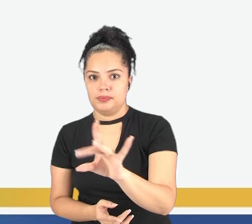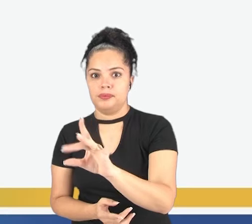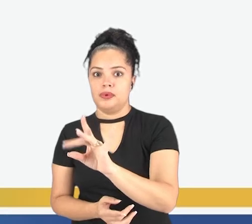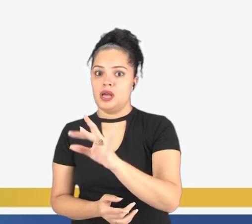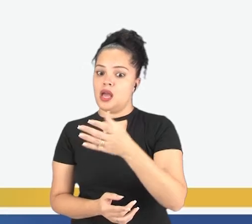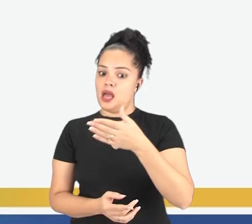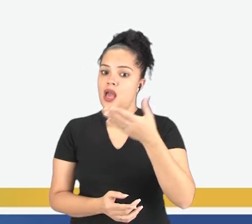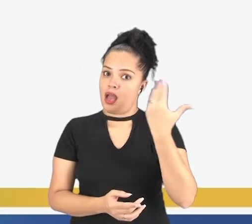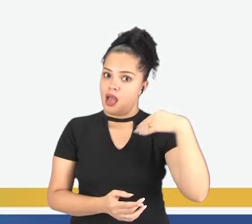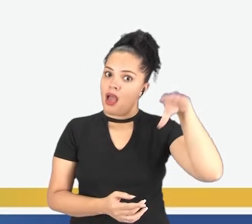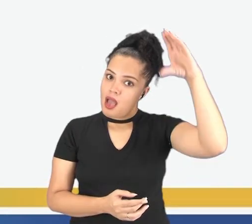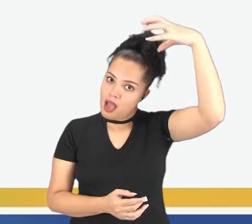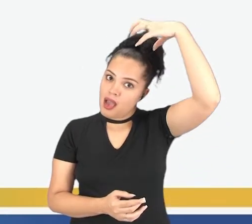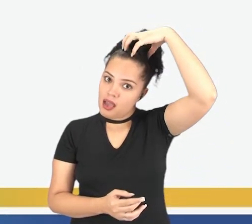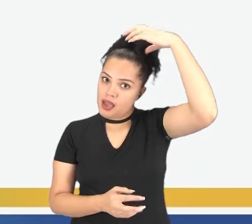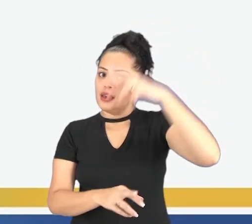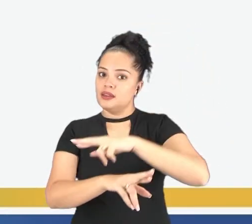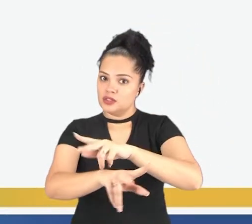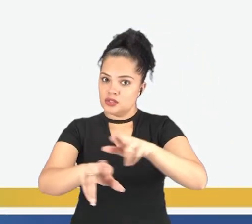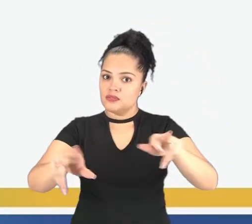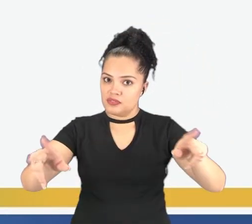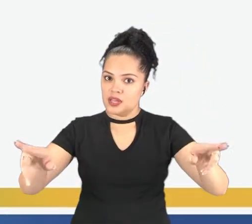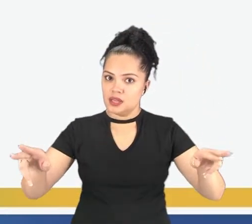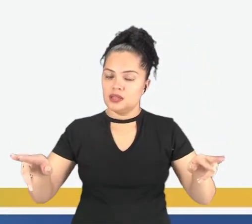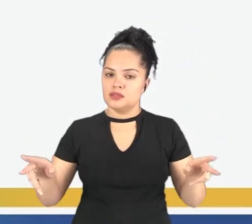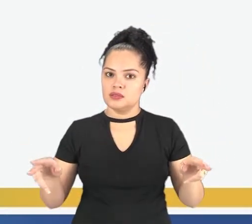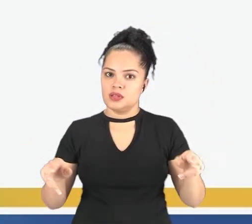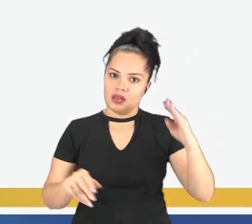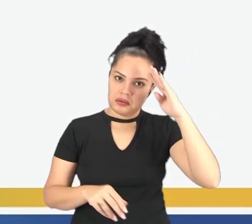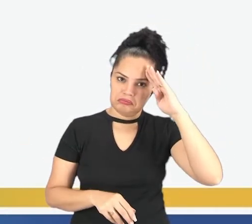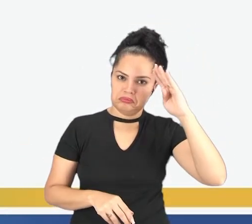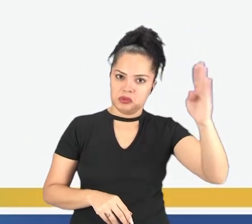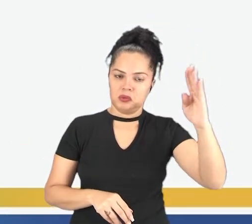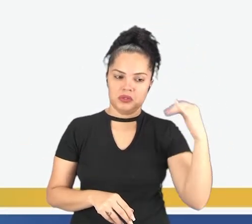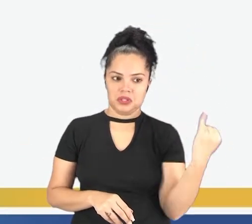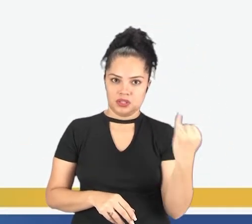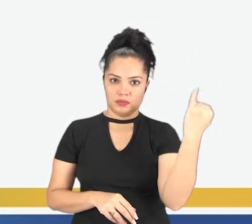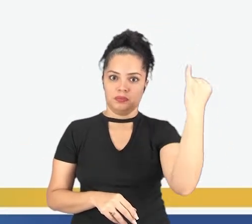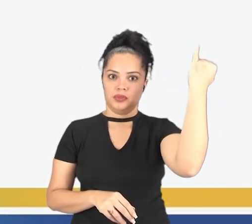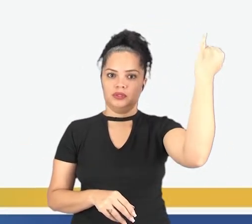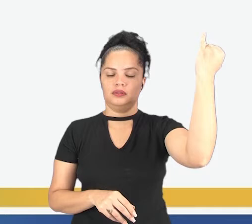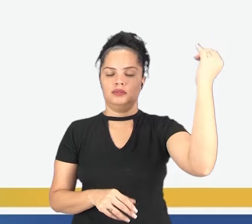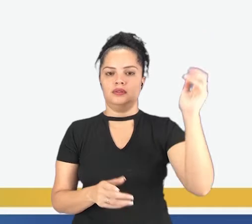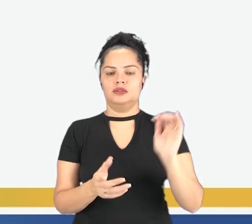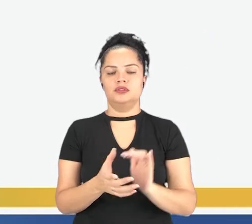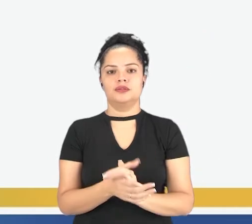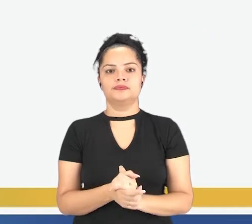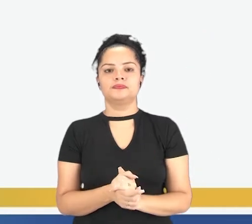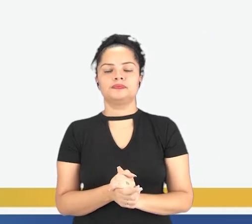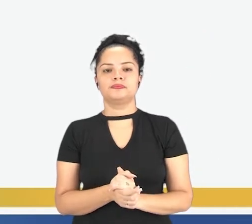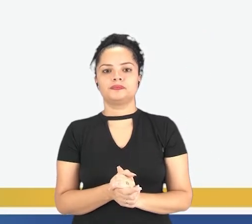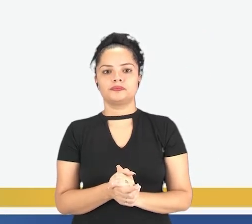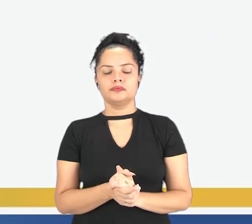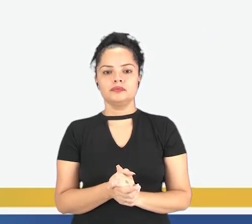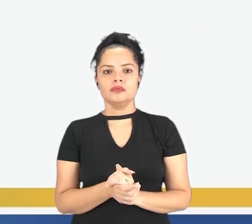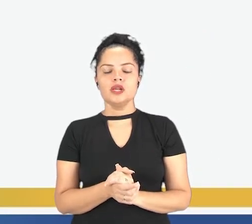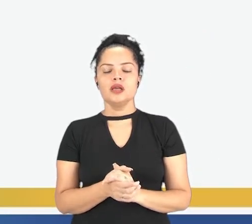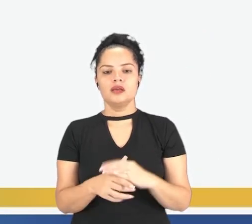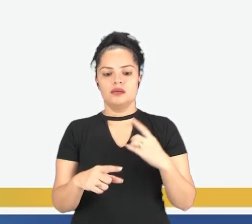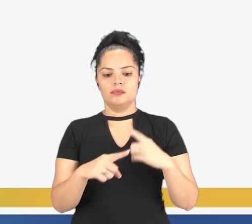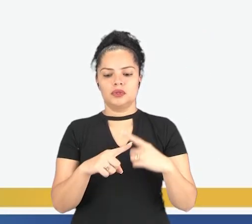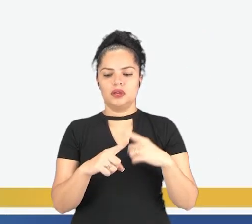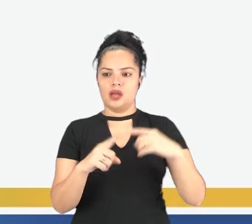rei. Tá? A maior autoridade dos maias era o rei, considerado uma manifestação, né, do Deus Sol,